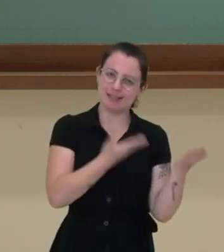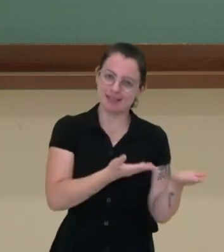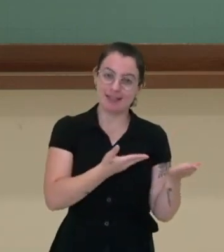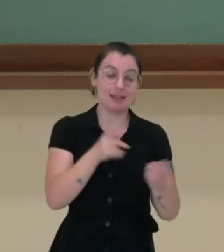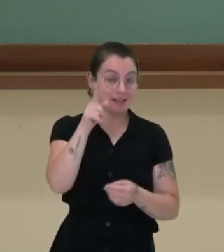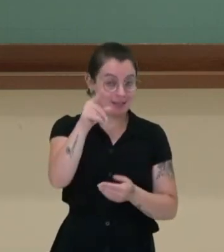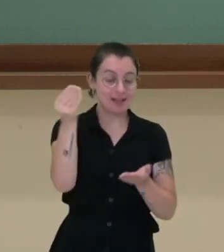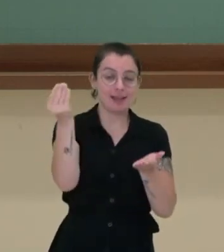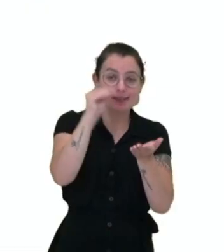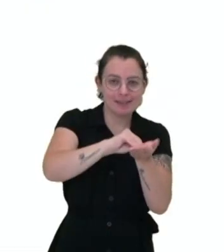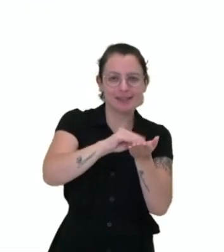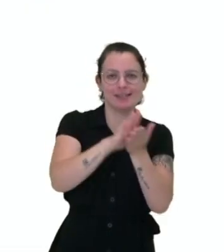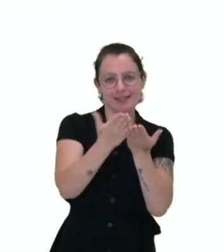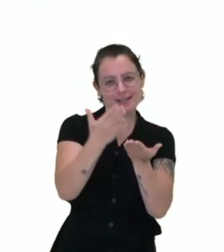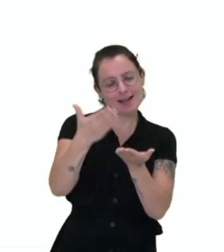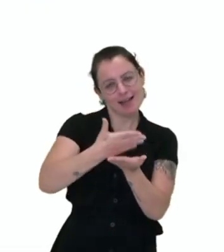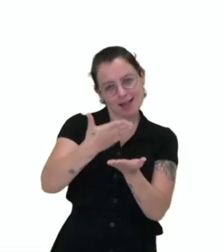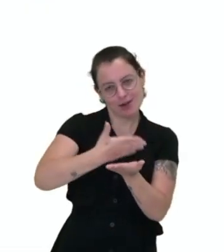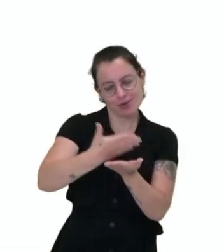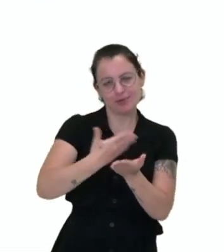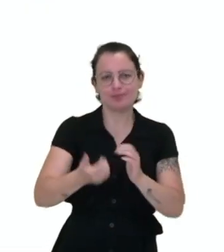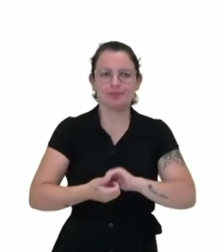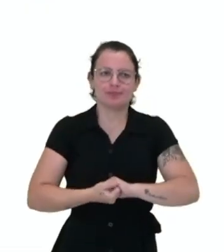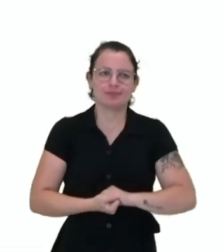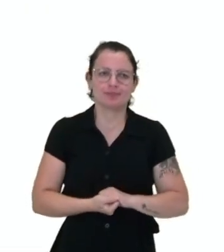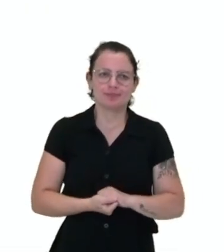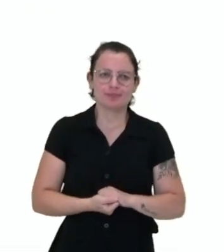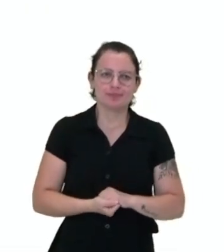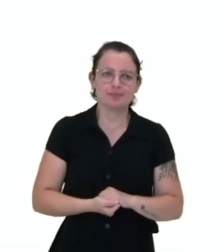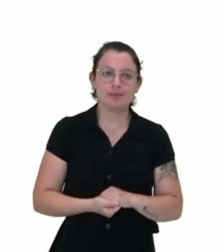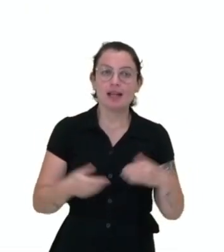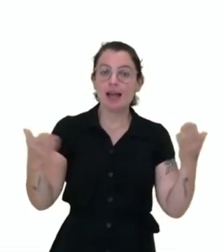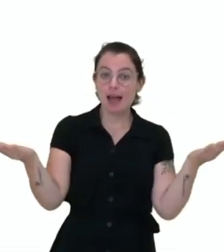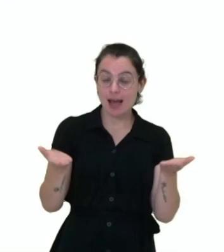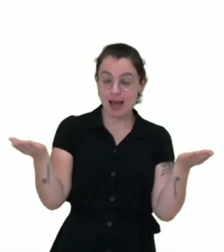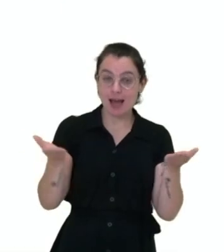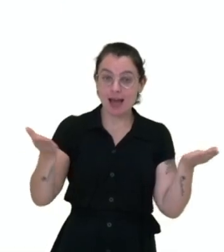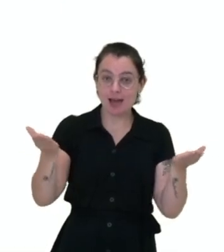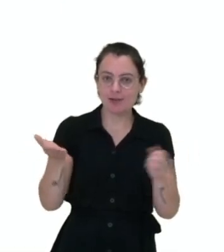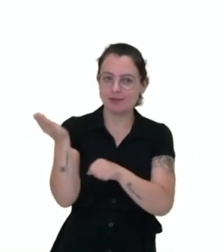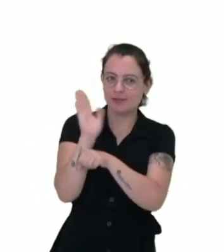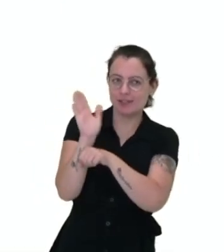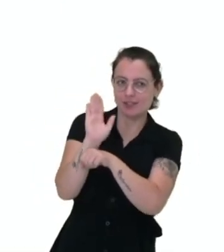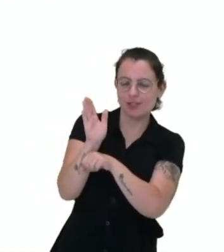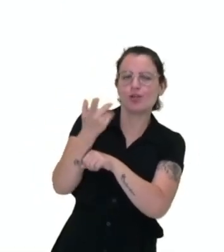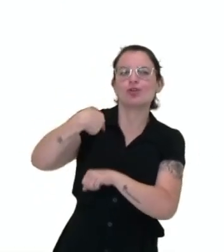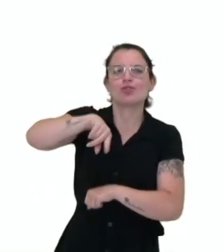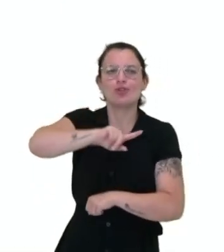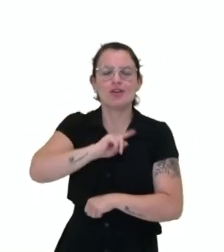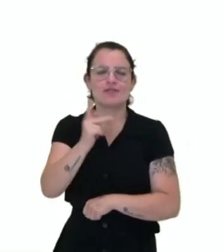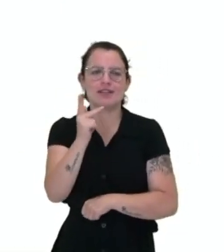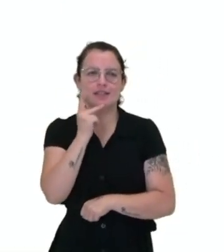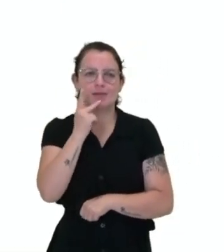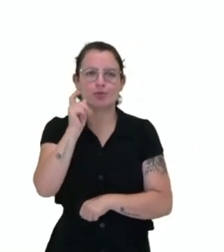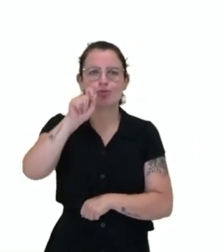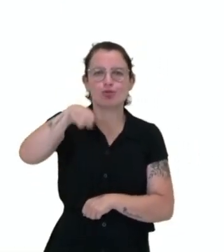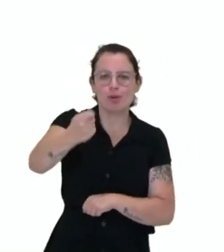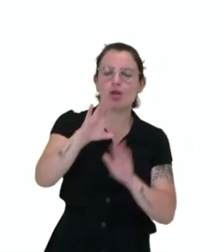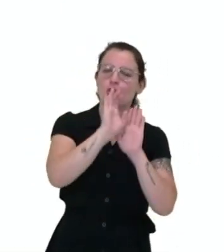Anotem lá nos seus cadernos. Neste vídeo, falamos sobre conceito da